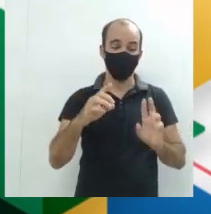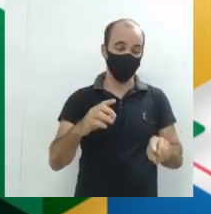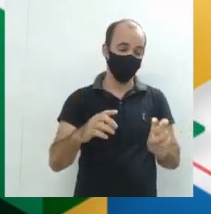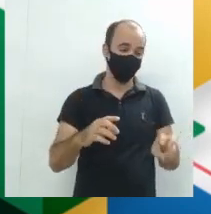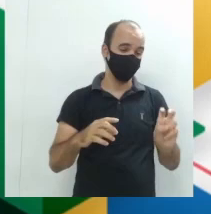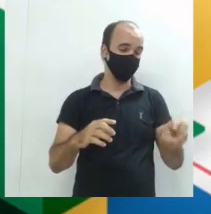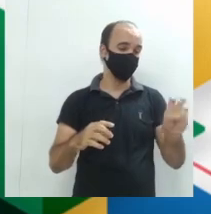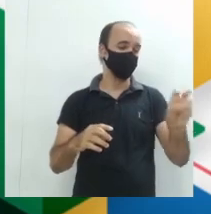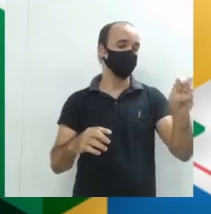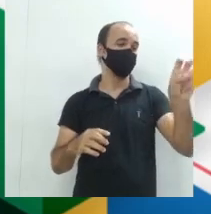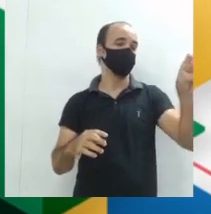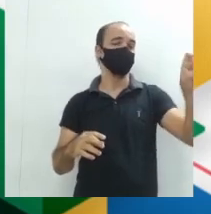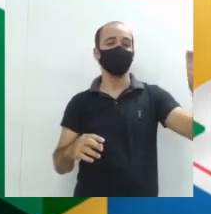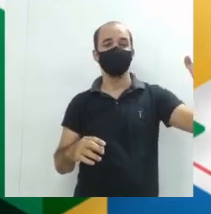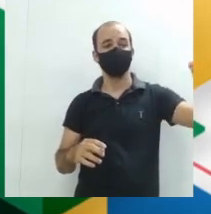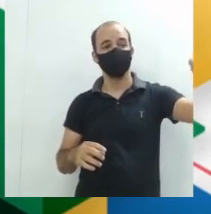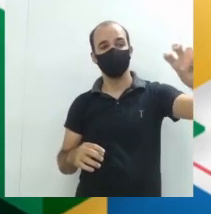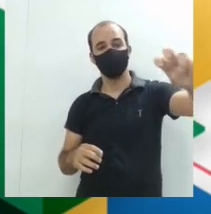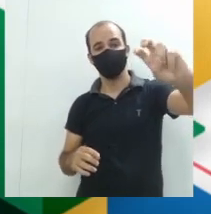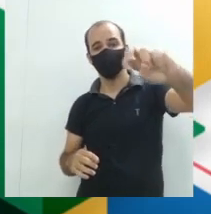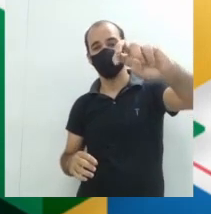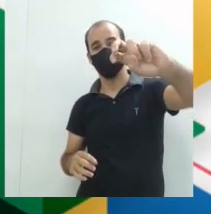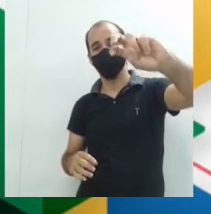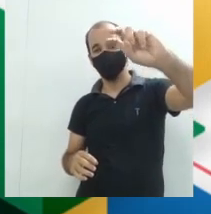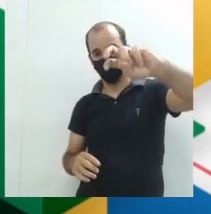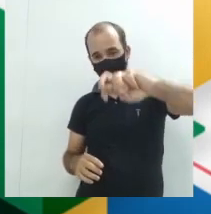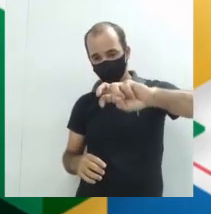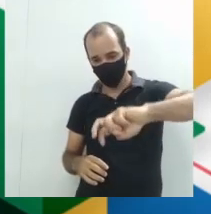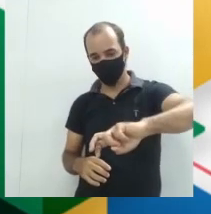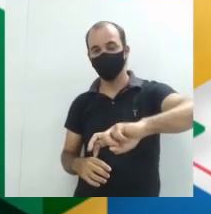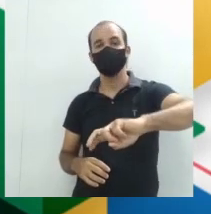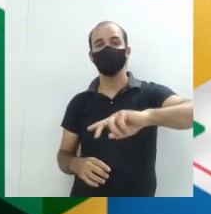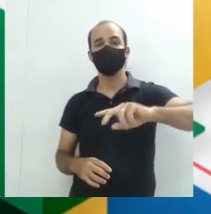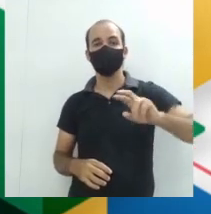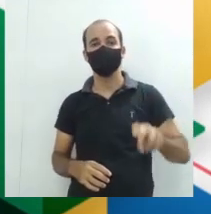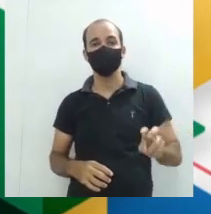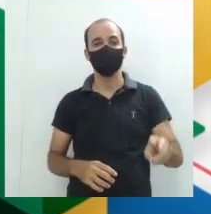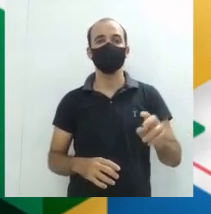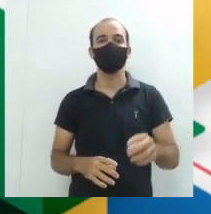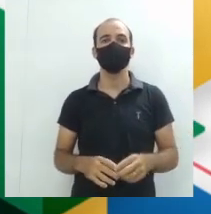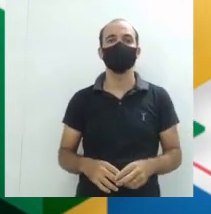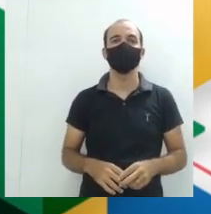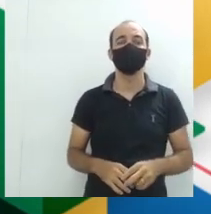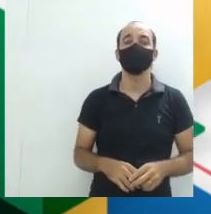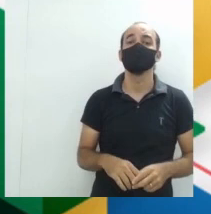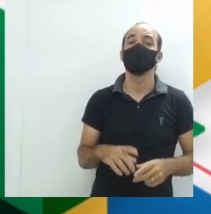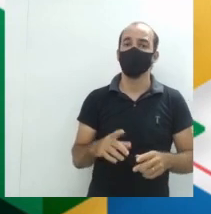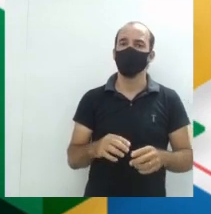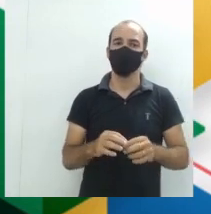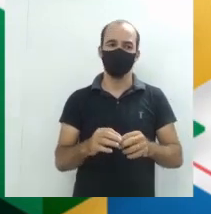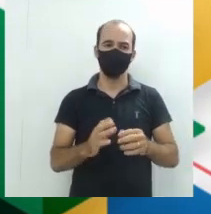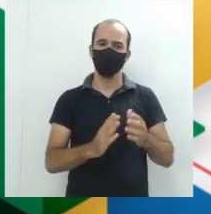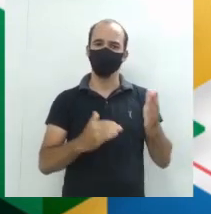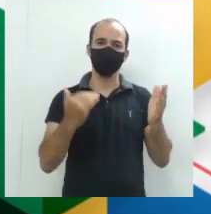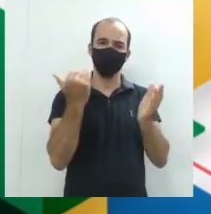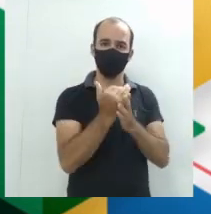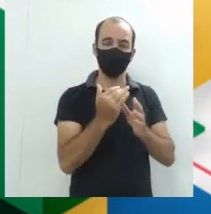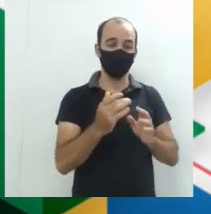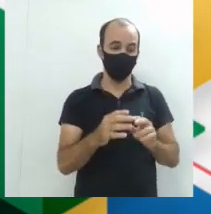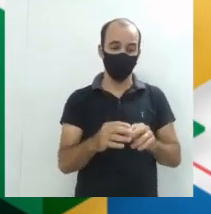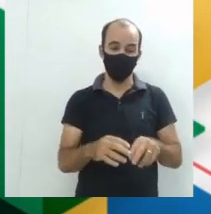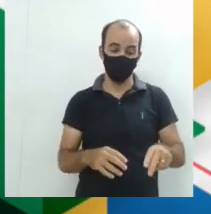andou 100 metros, porque vê só, vou voltar aqui. Ele andou 100 metros de sul